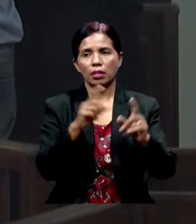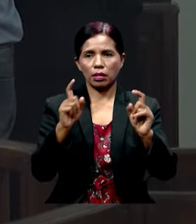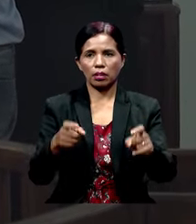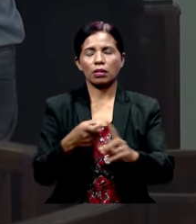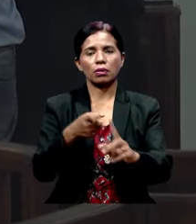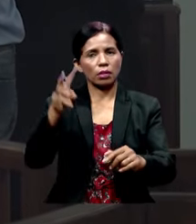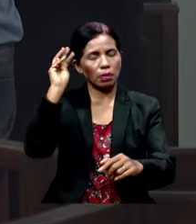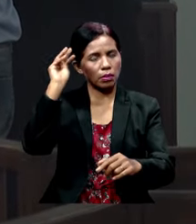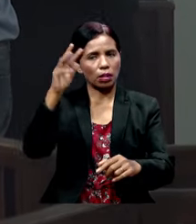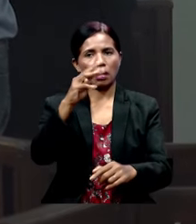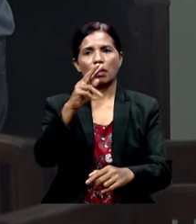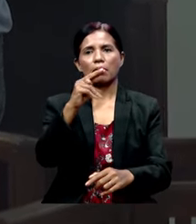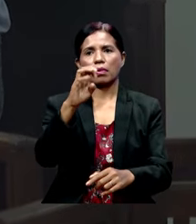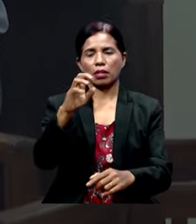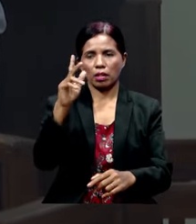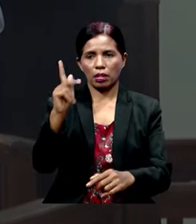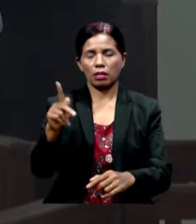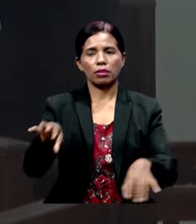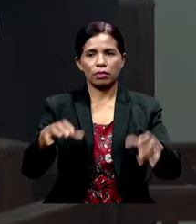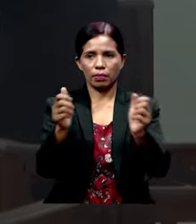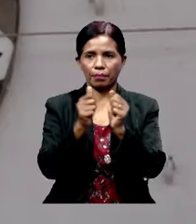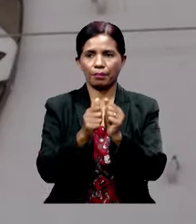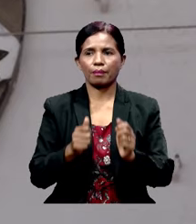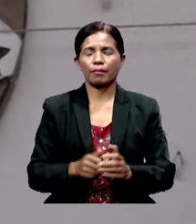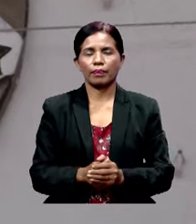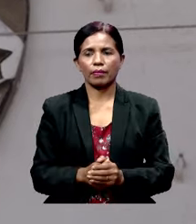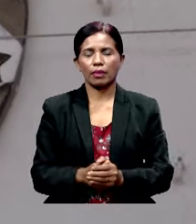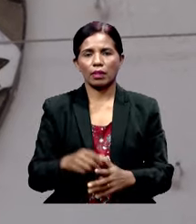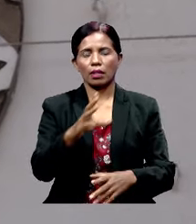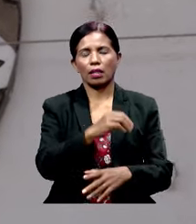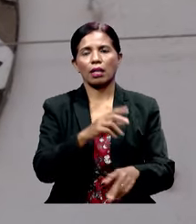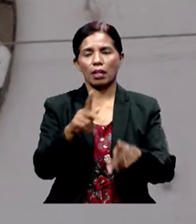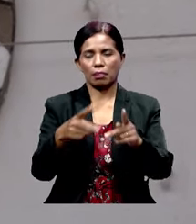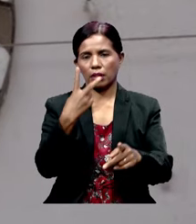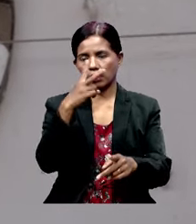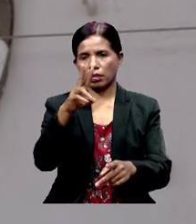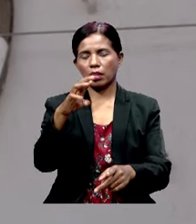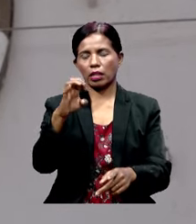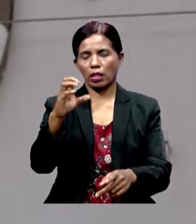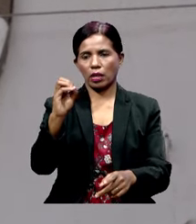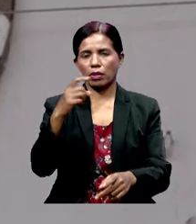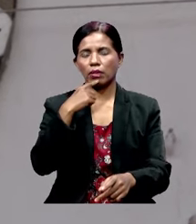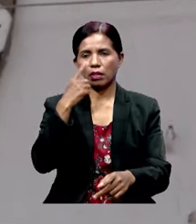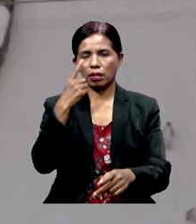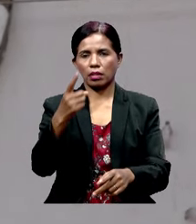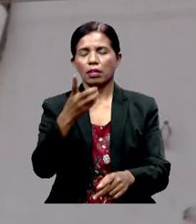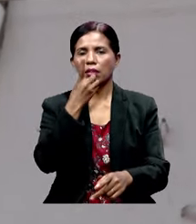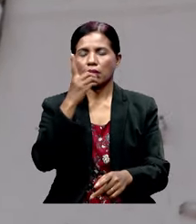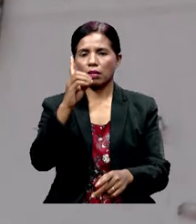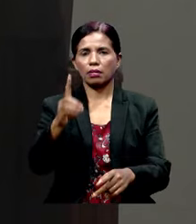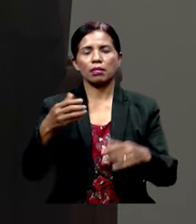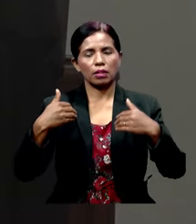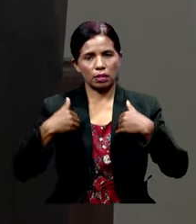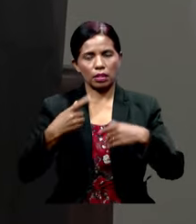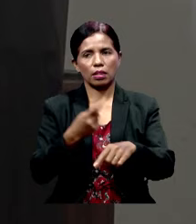Rússi Ministério Negócio Estrangeiro na Cooperação. No nemos, Sassin Rússi Reu, Danilo Gonçalves declara, e a